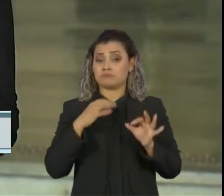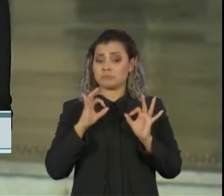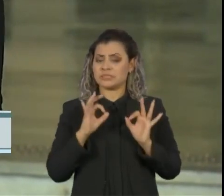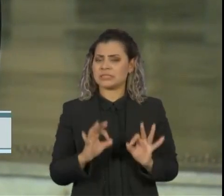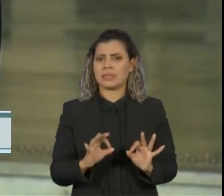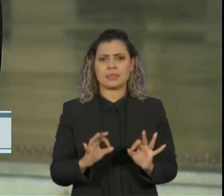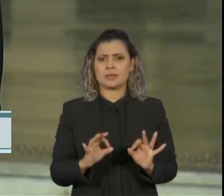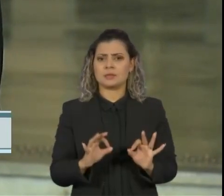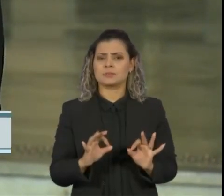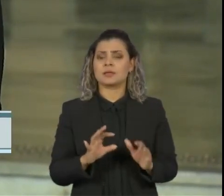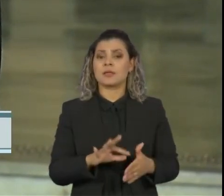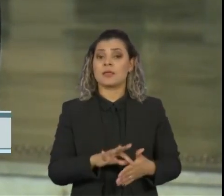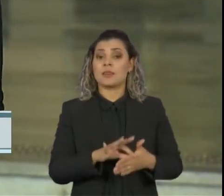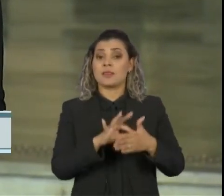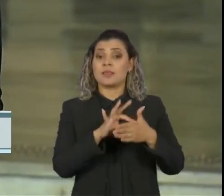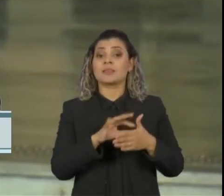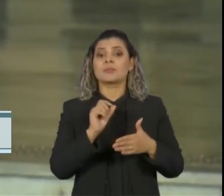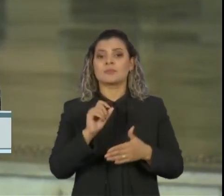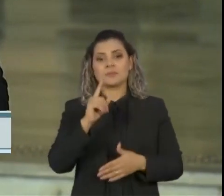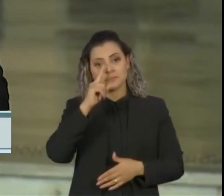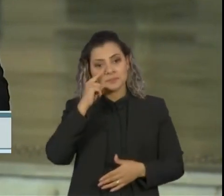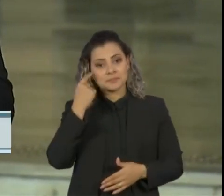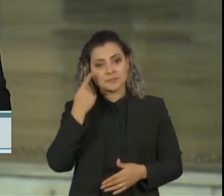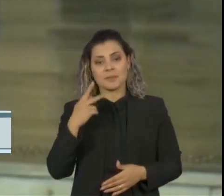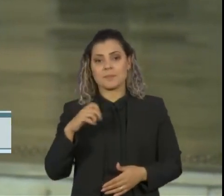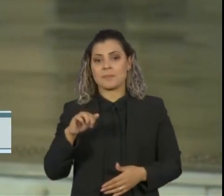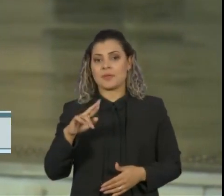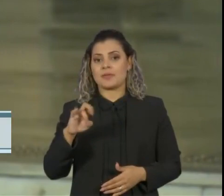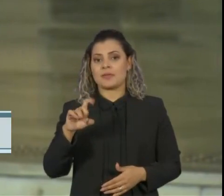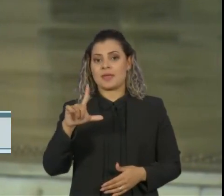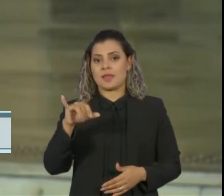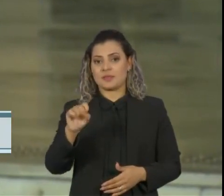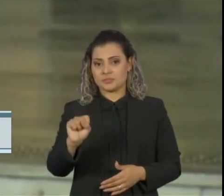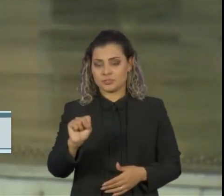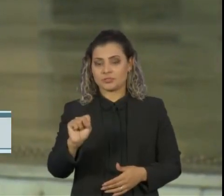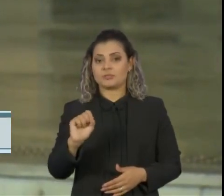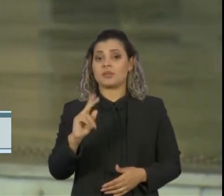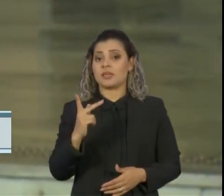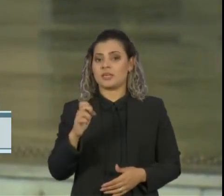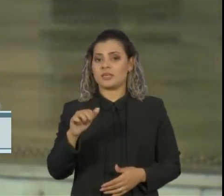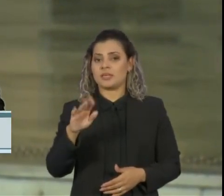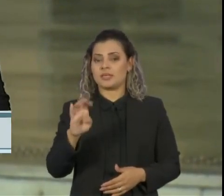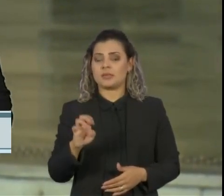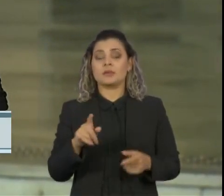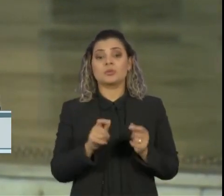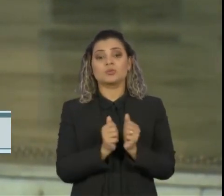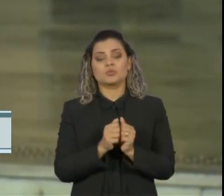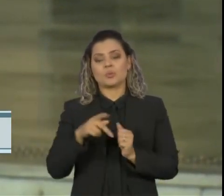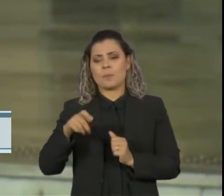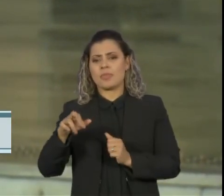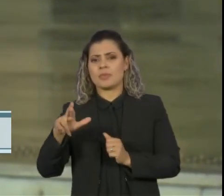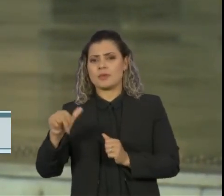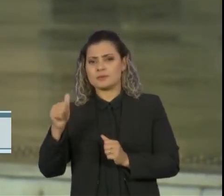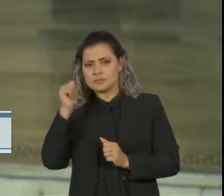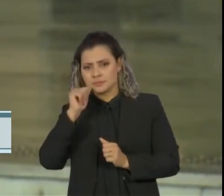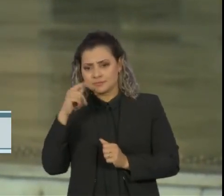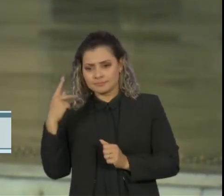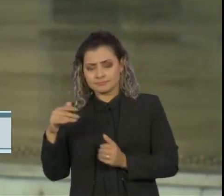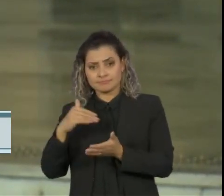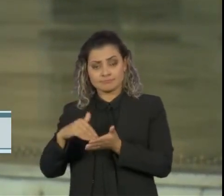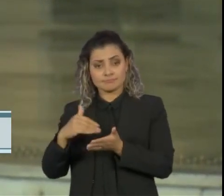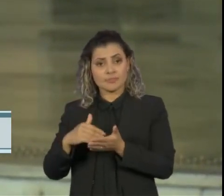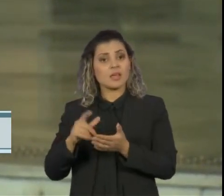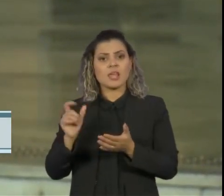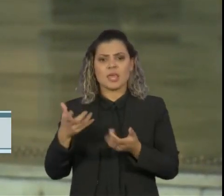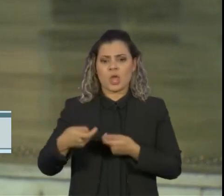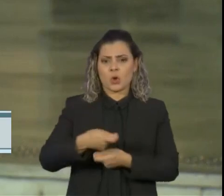que está sendo liderado pelo ministro Meirelles, em conjunto com a secretária Patrícia Ellen, ele visa também alavancar a maior